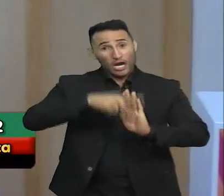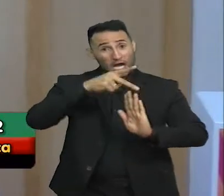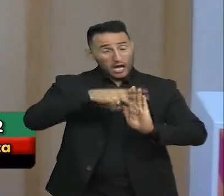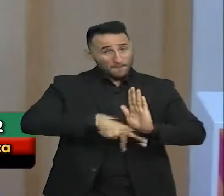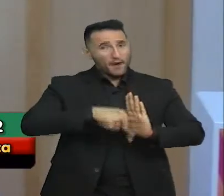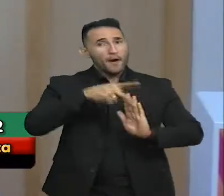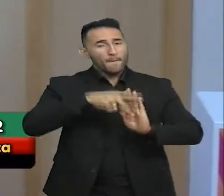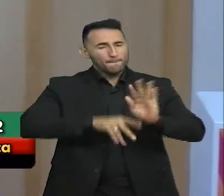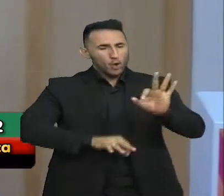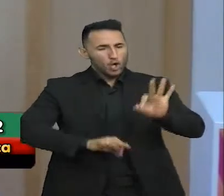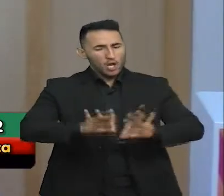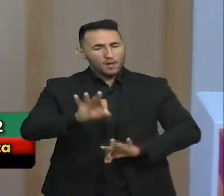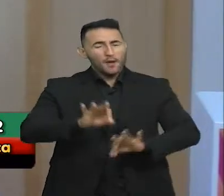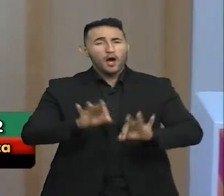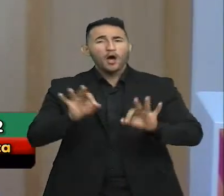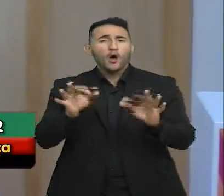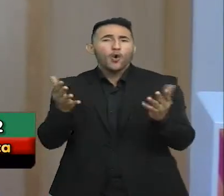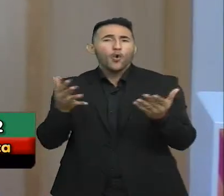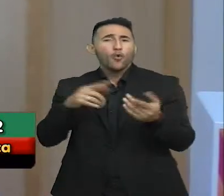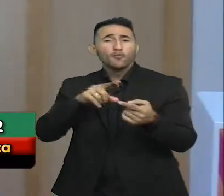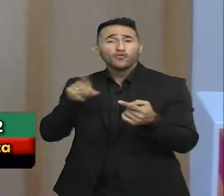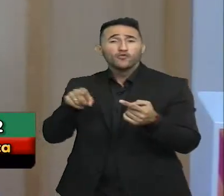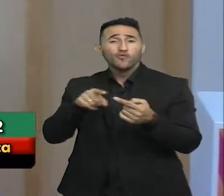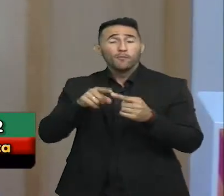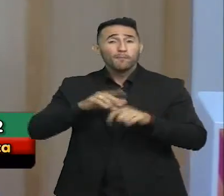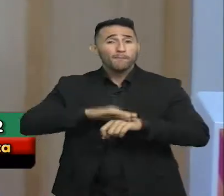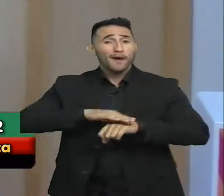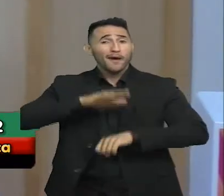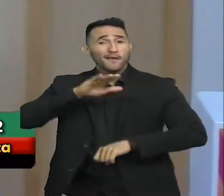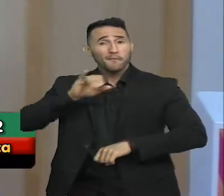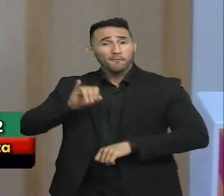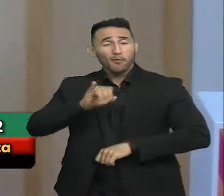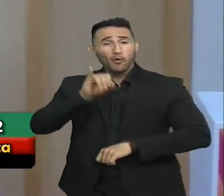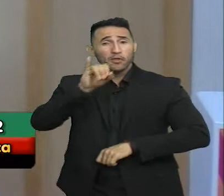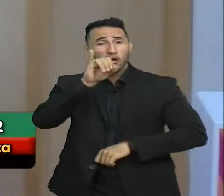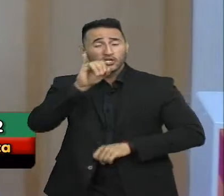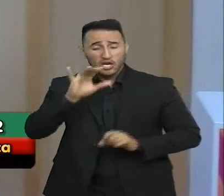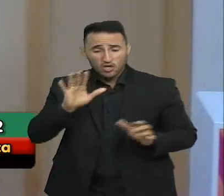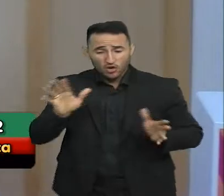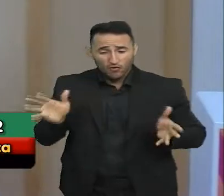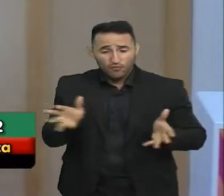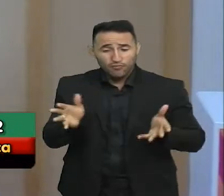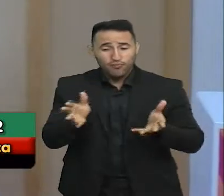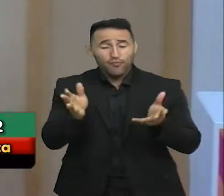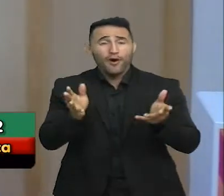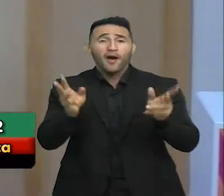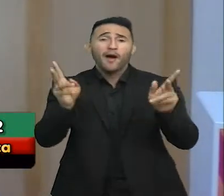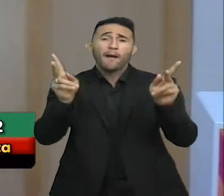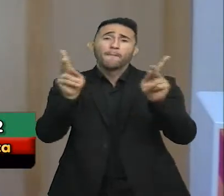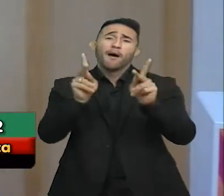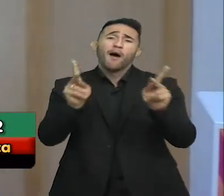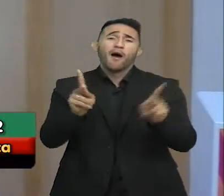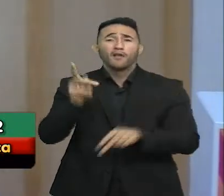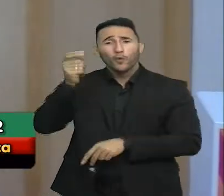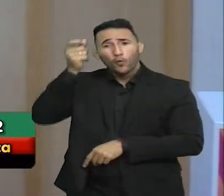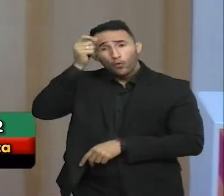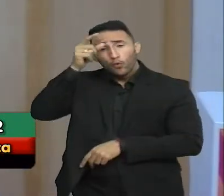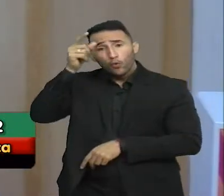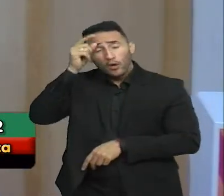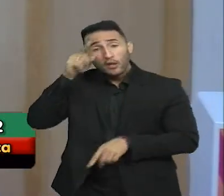É um programa onde a missão maior é difundir a cultura de paz e promover